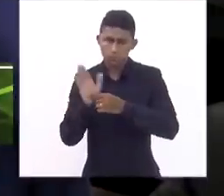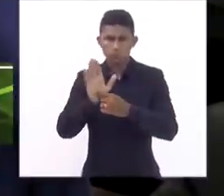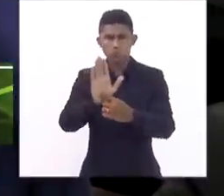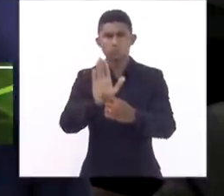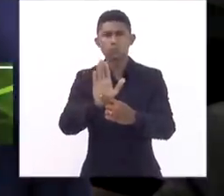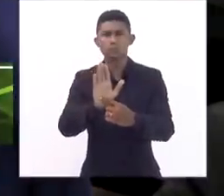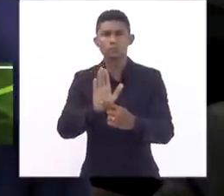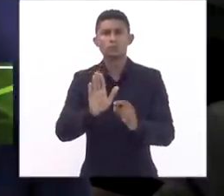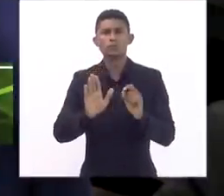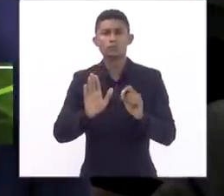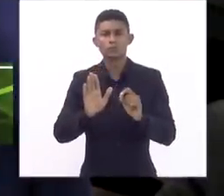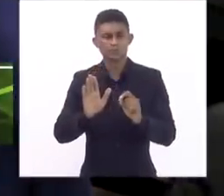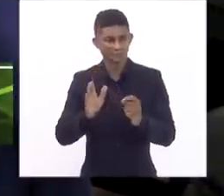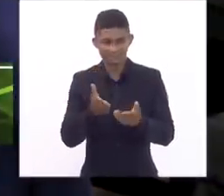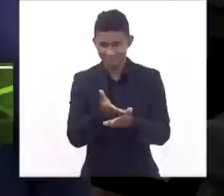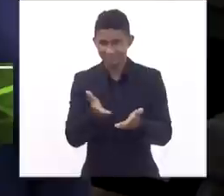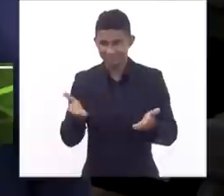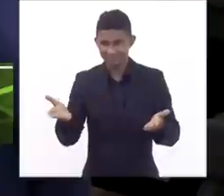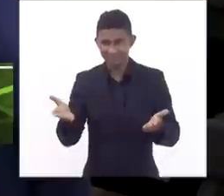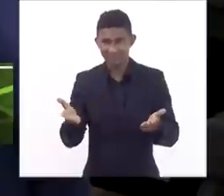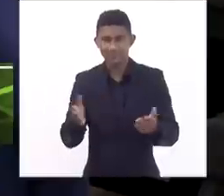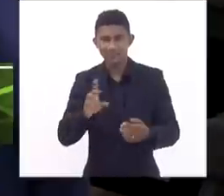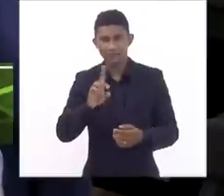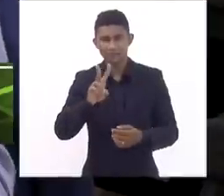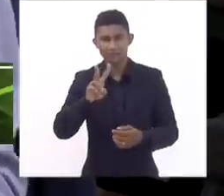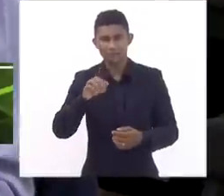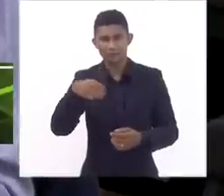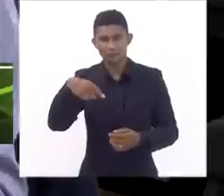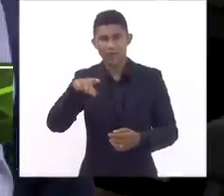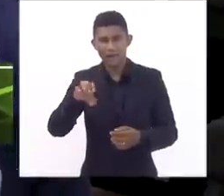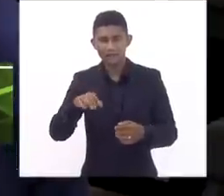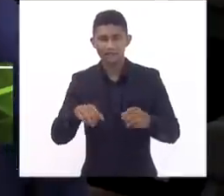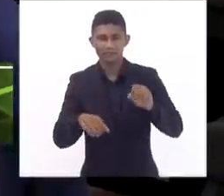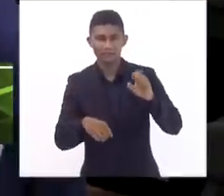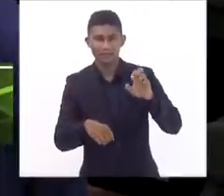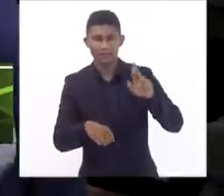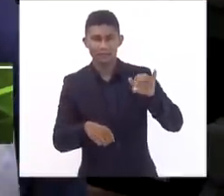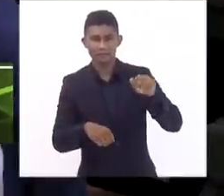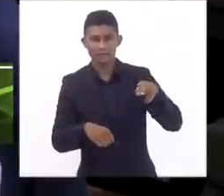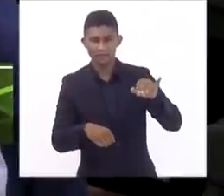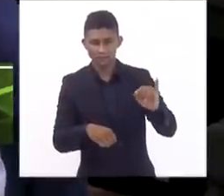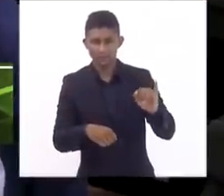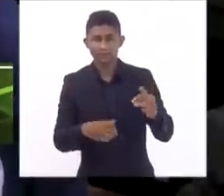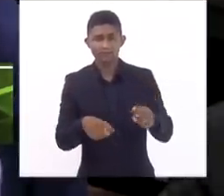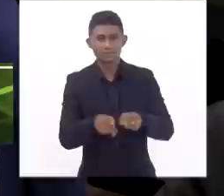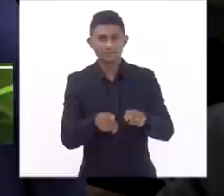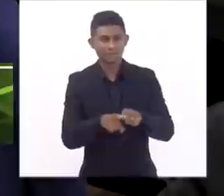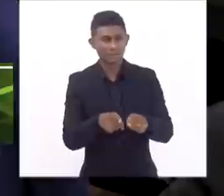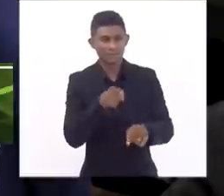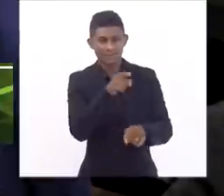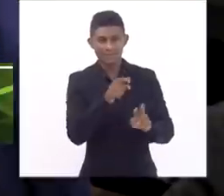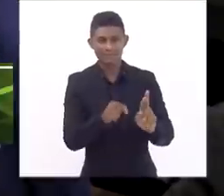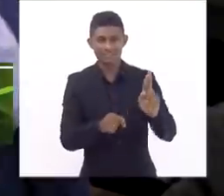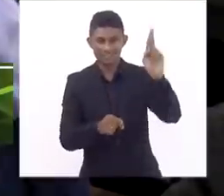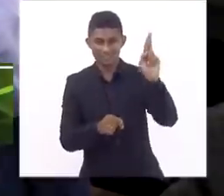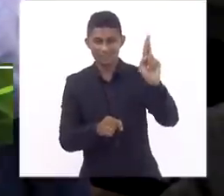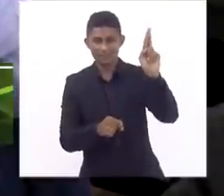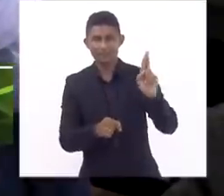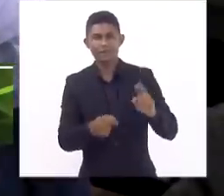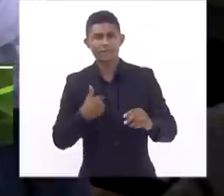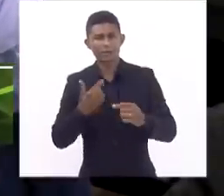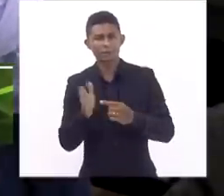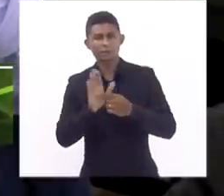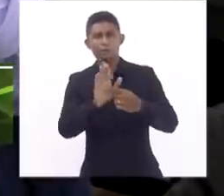meus coautores aqui, Valdec e Serafini, para o Márcio Pacheco, meu líder eco-espiritual, uma